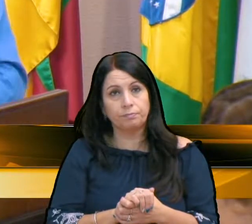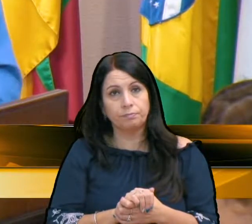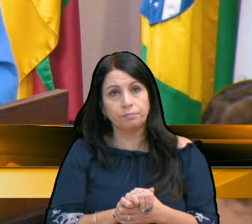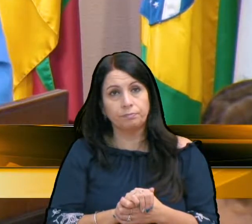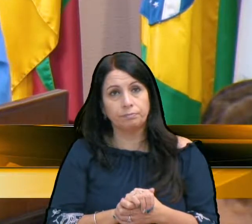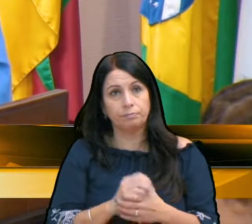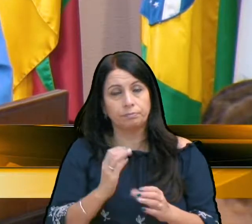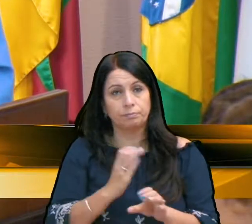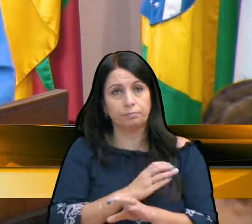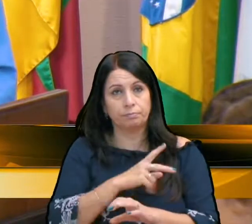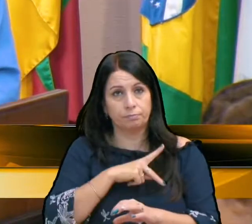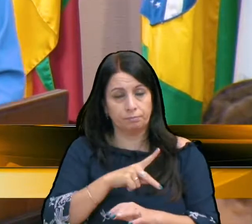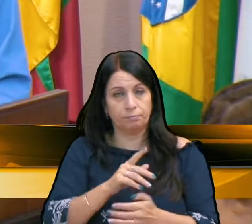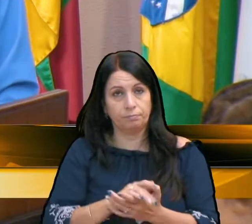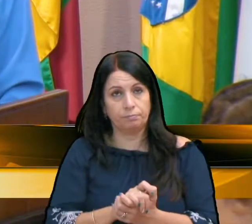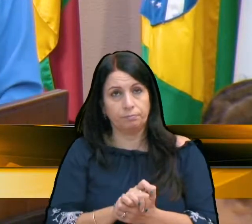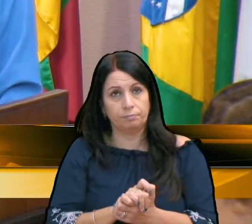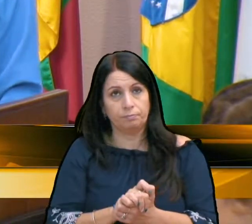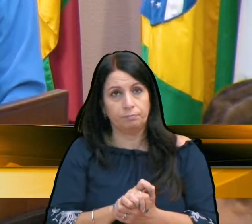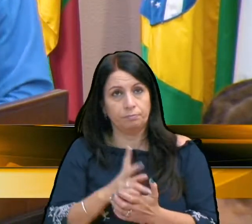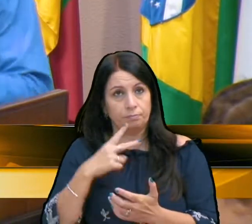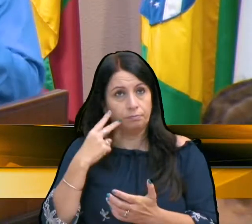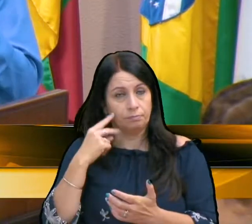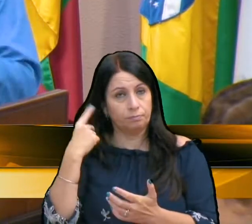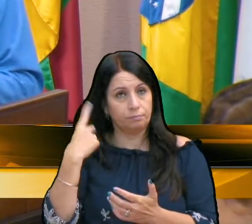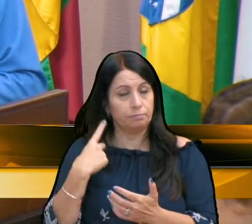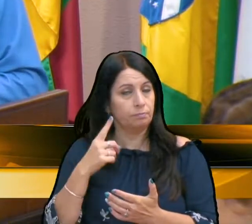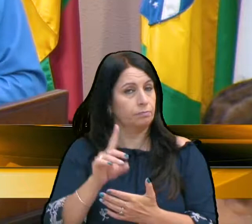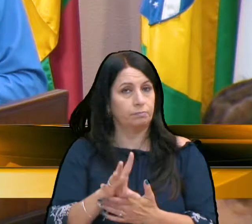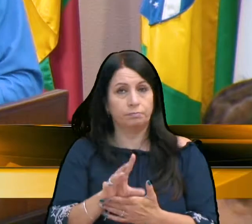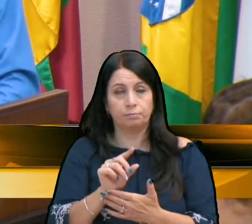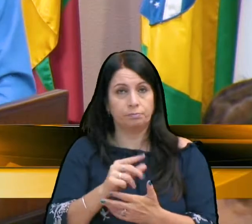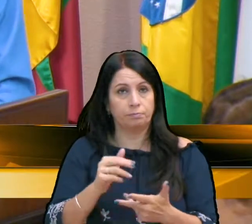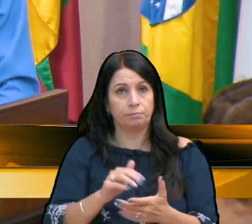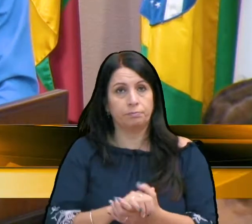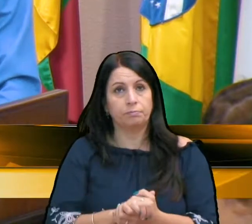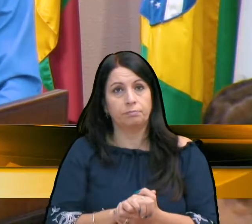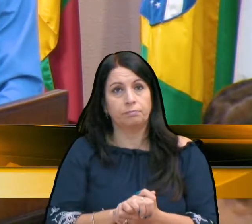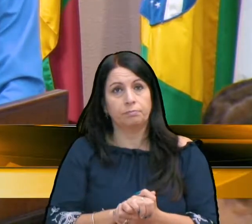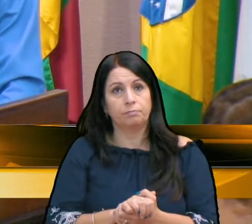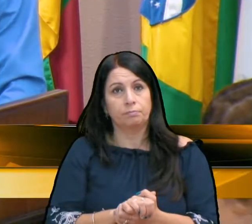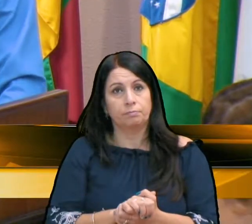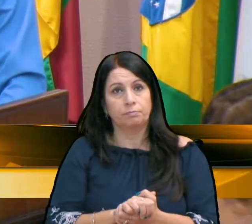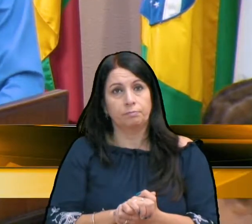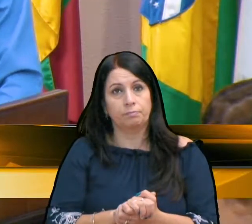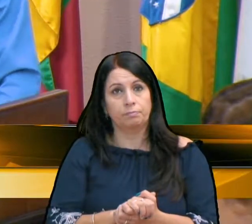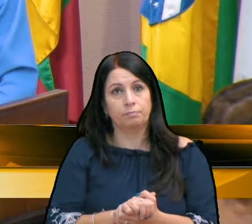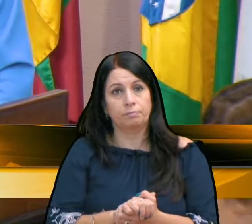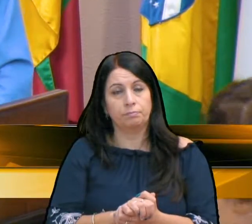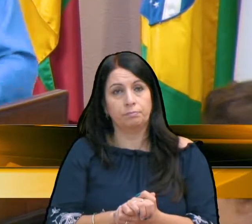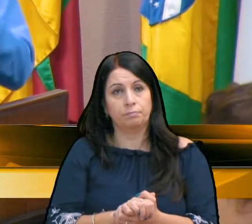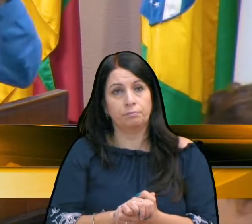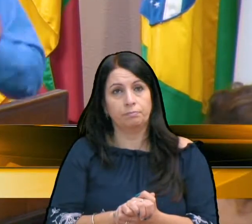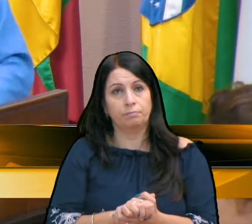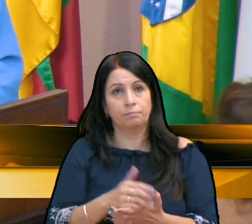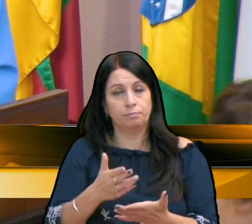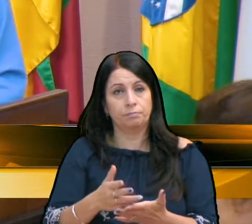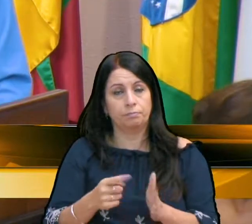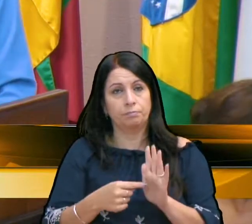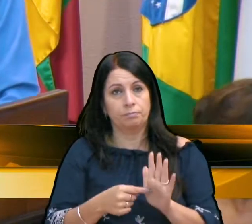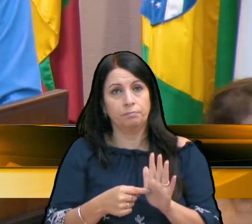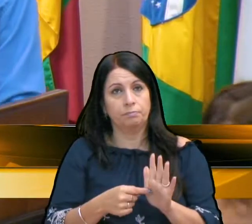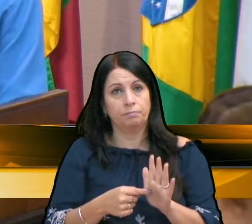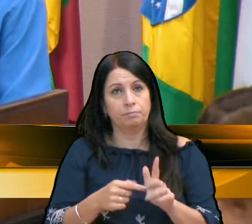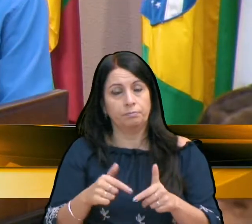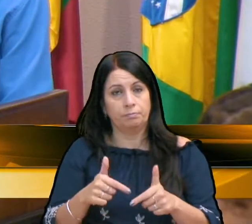Para concluir, senhor presidente. Vereadora Denise, então não é pouca coisa. E hoje, então, a gente está aqui mostrando